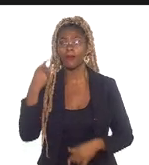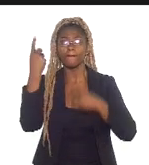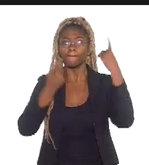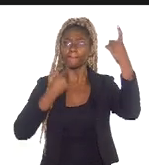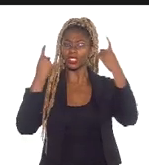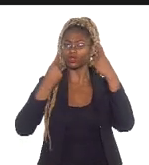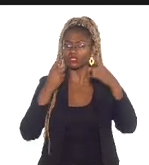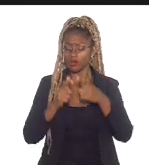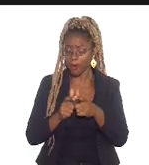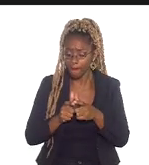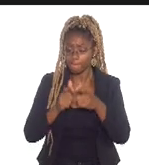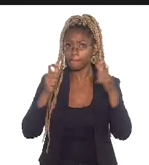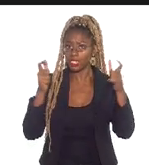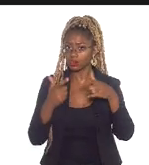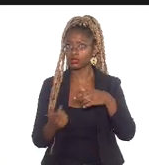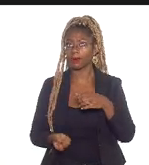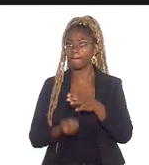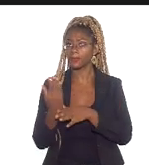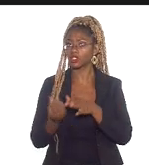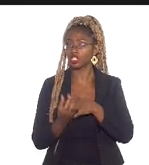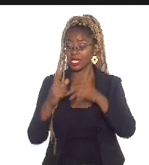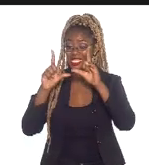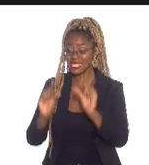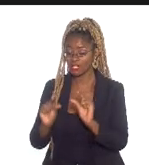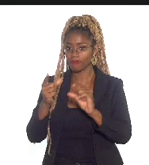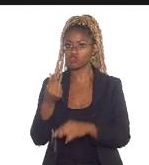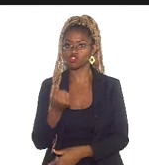de produtividade, redução de custo.